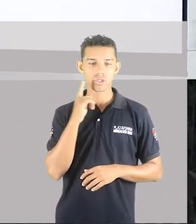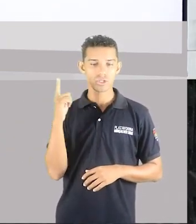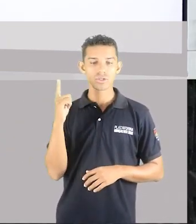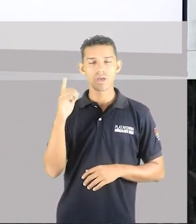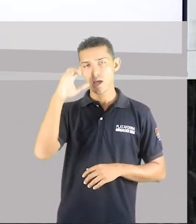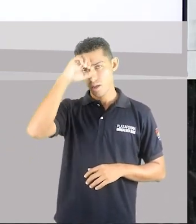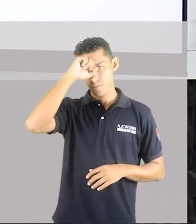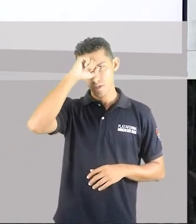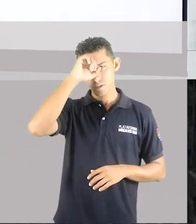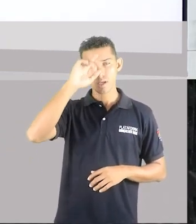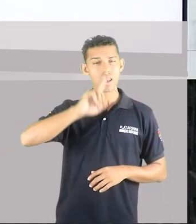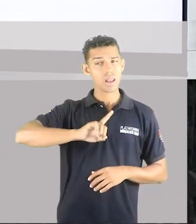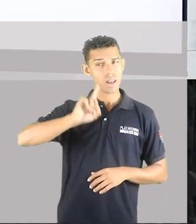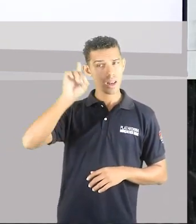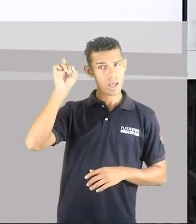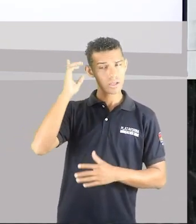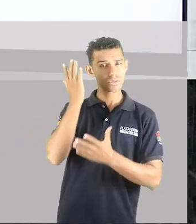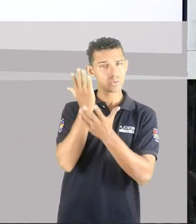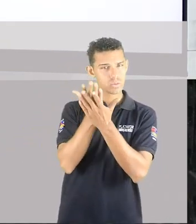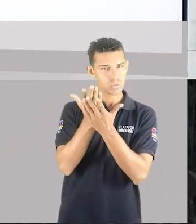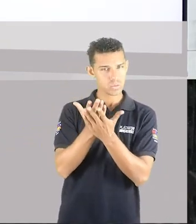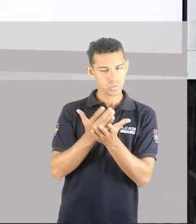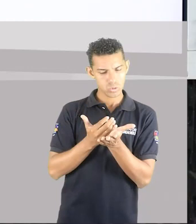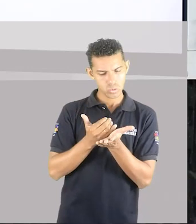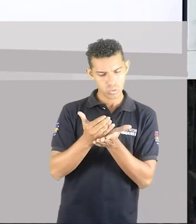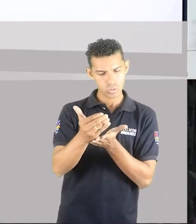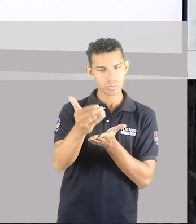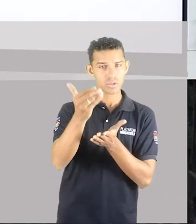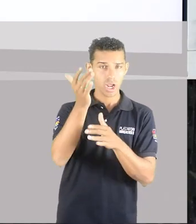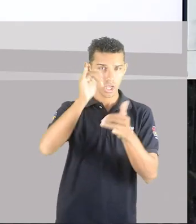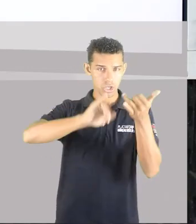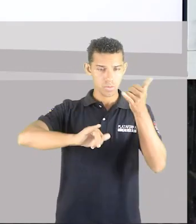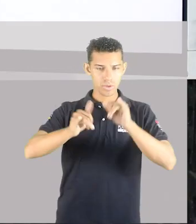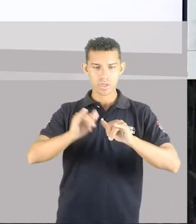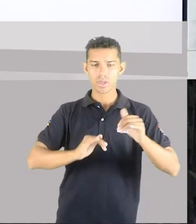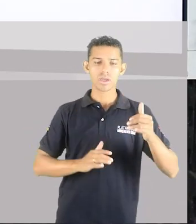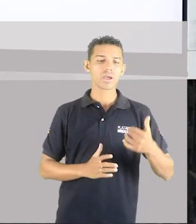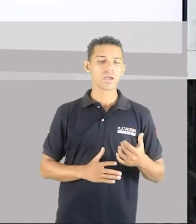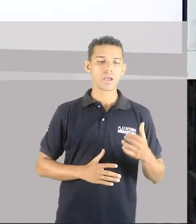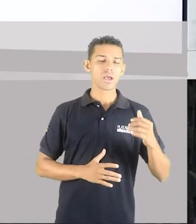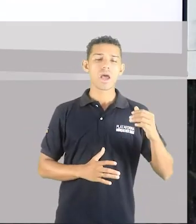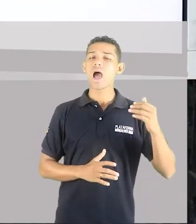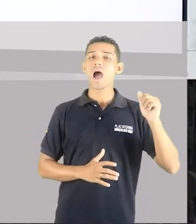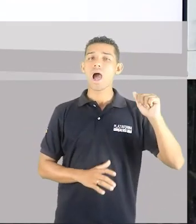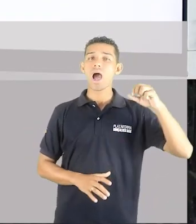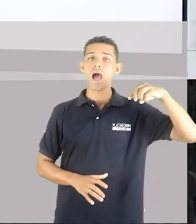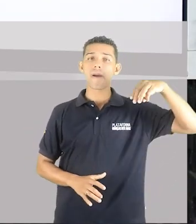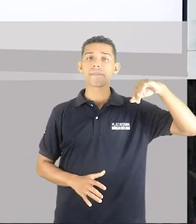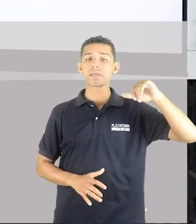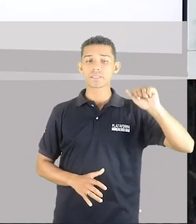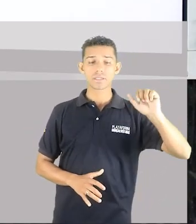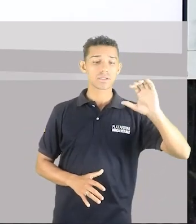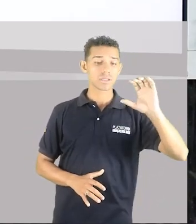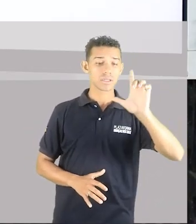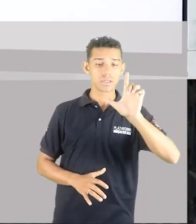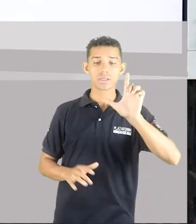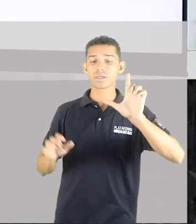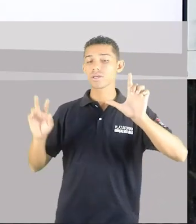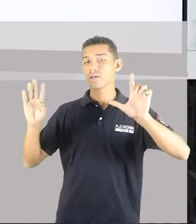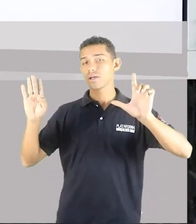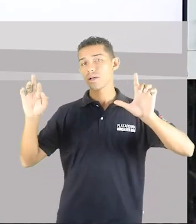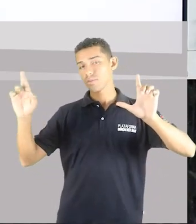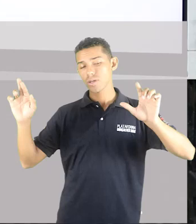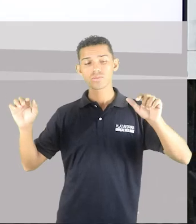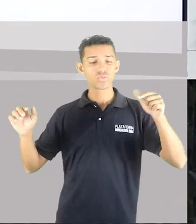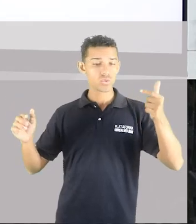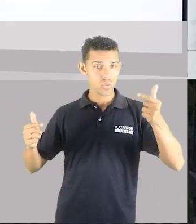já aprendeu lá no começo da química, que os ametais, cloro, bromo e essa galerinha, eles saem com o número 2 lá embaixo, porque como